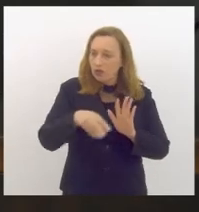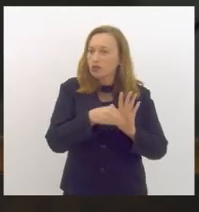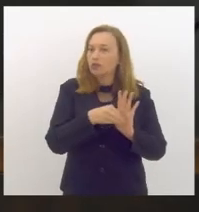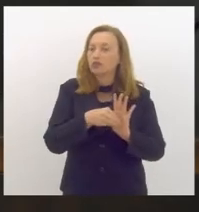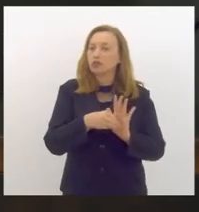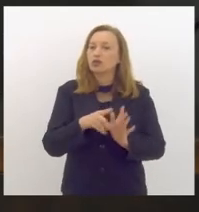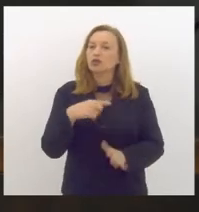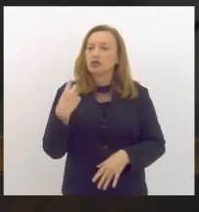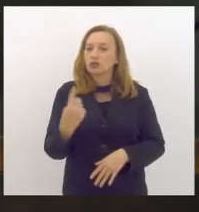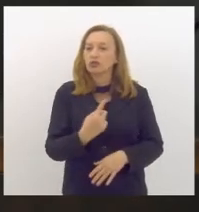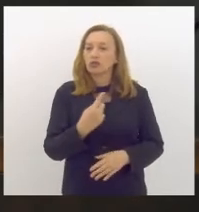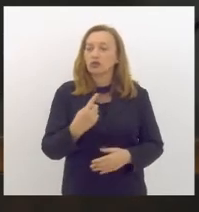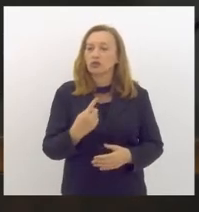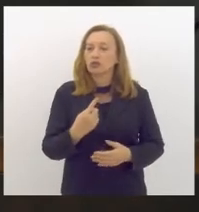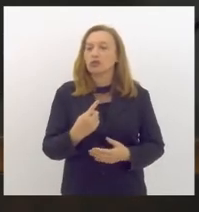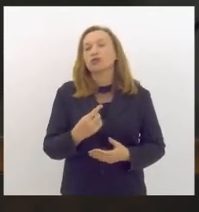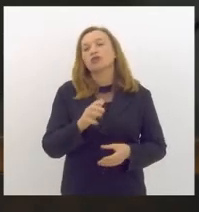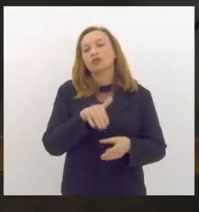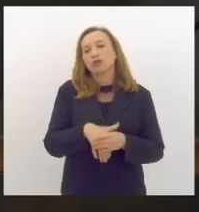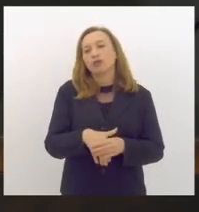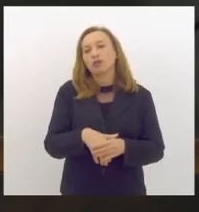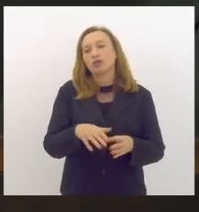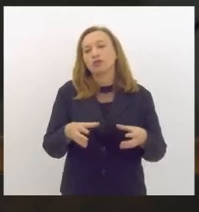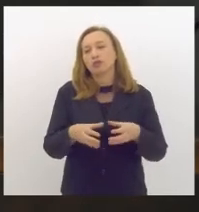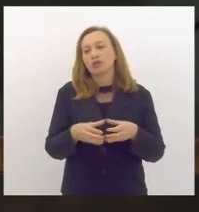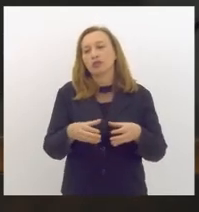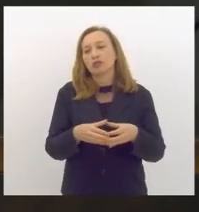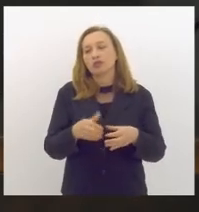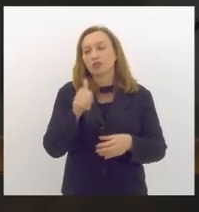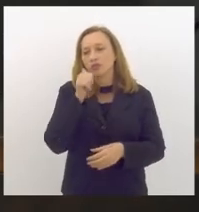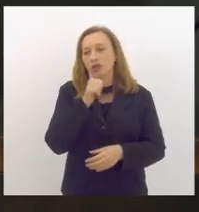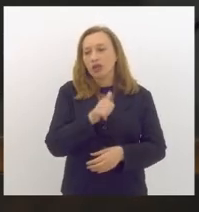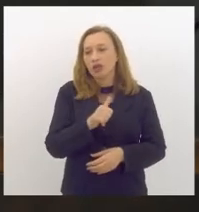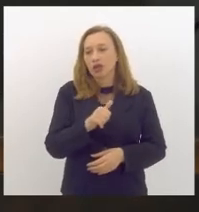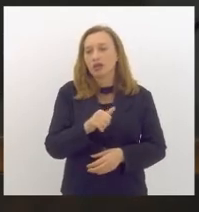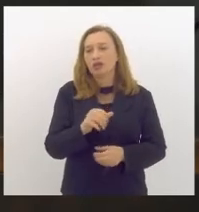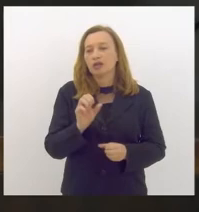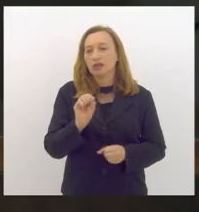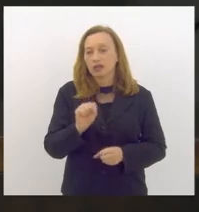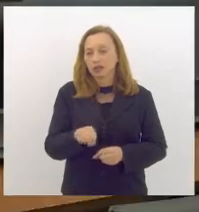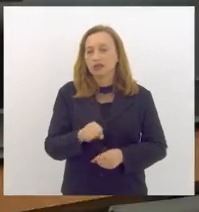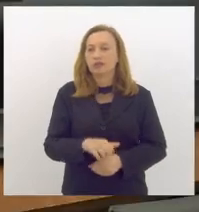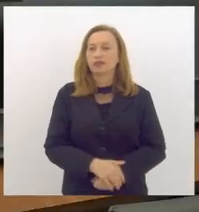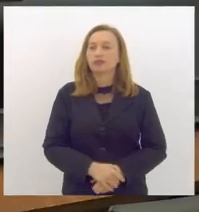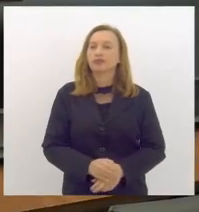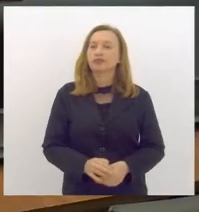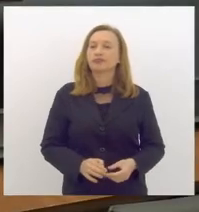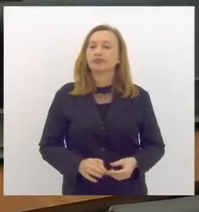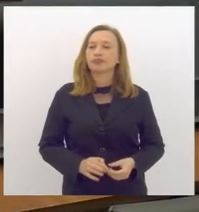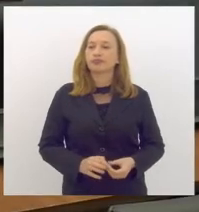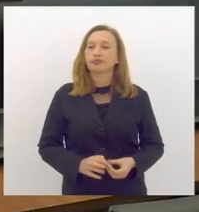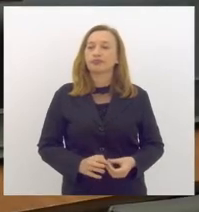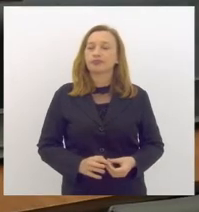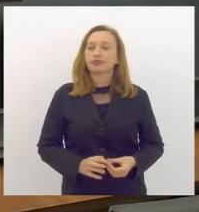o nosso parecer pela Comissão de Mulheres é favorável.